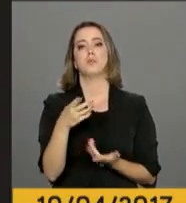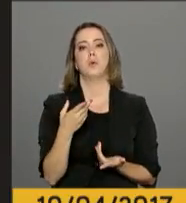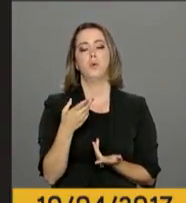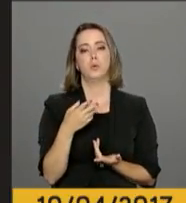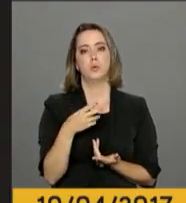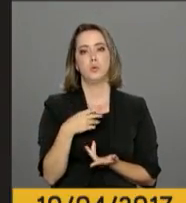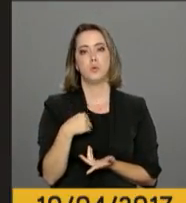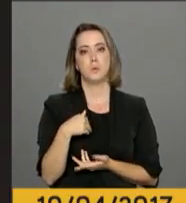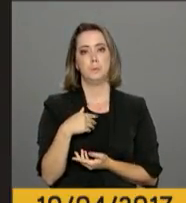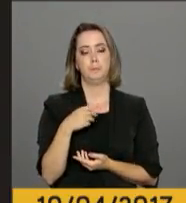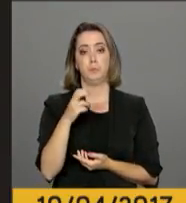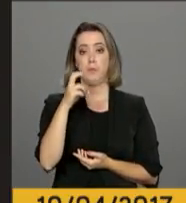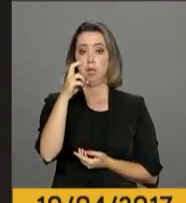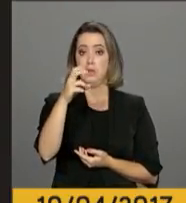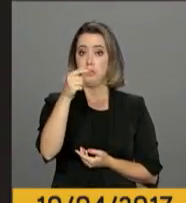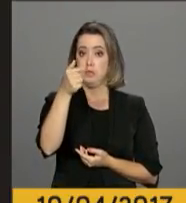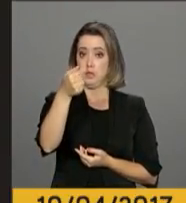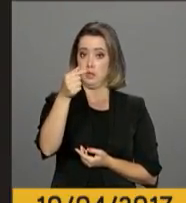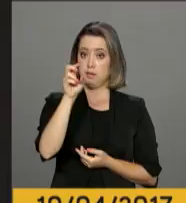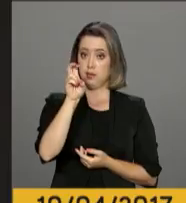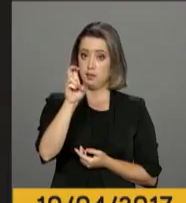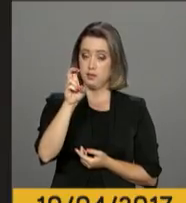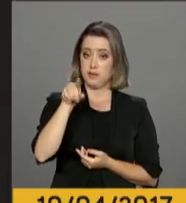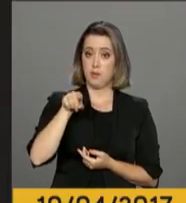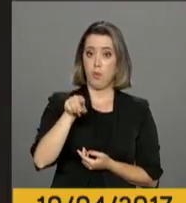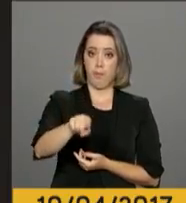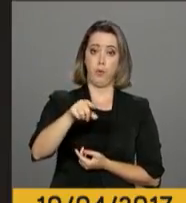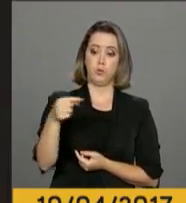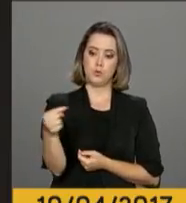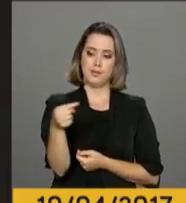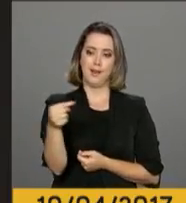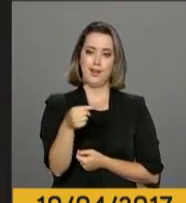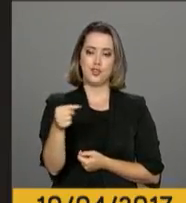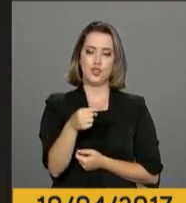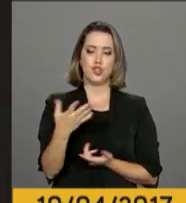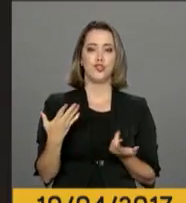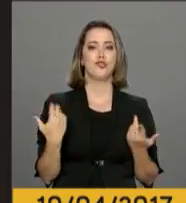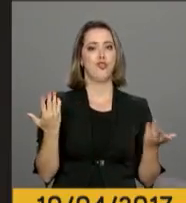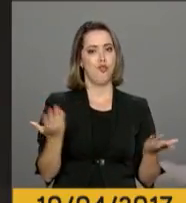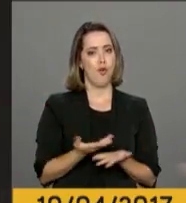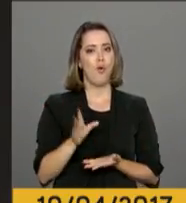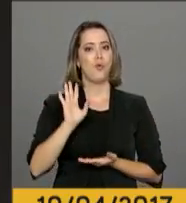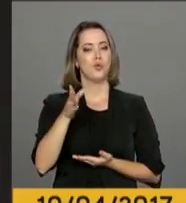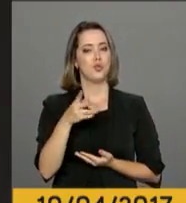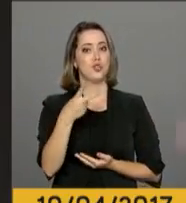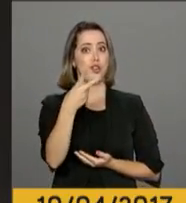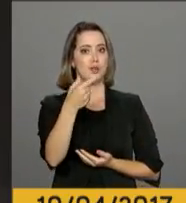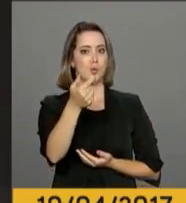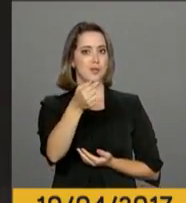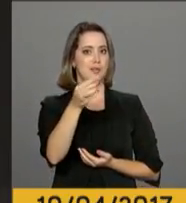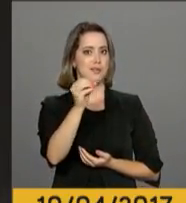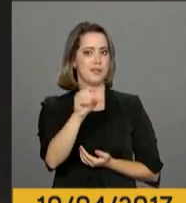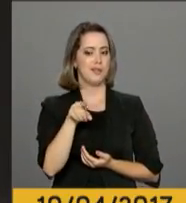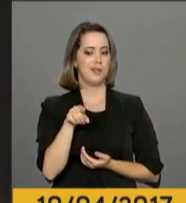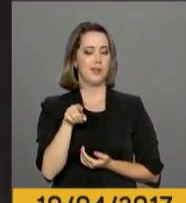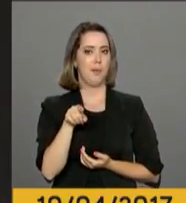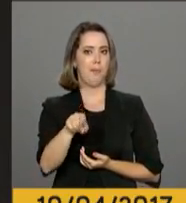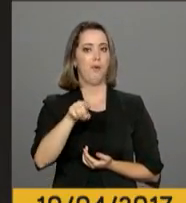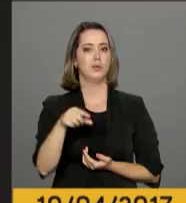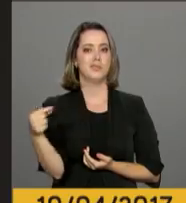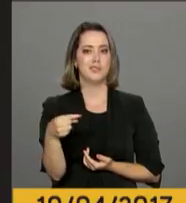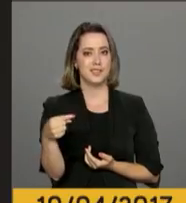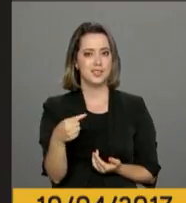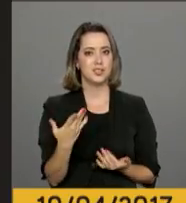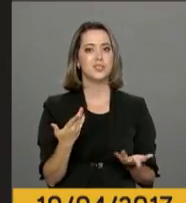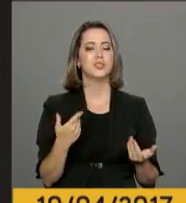575 pontos negativos. E hoje estamos na casa de 270 pontos, ou seja, quando